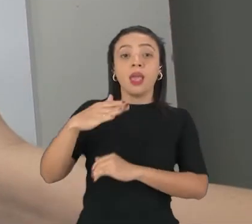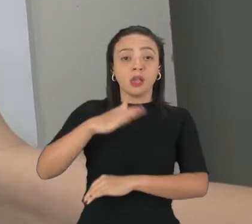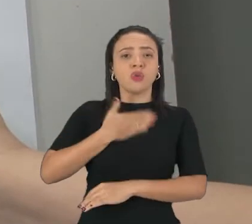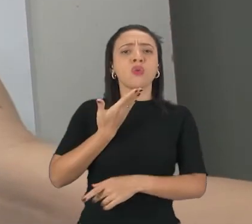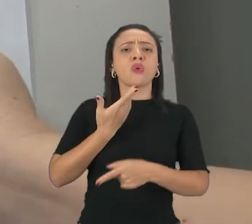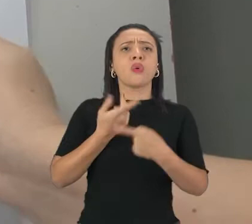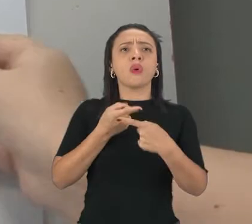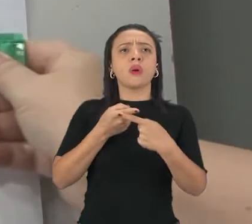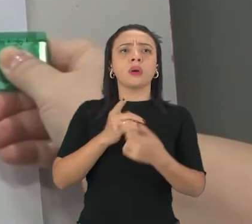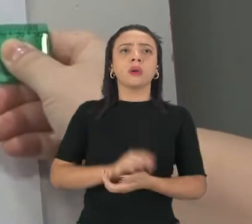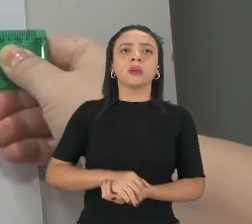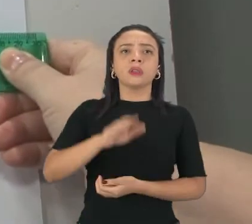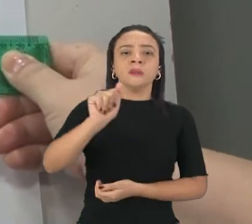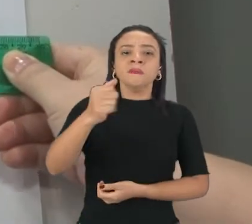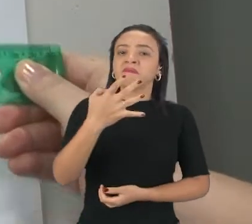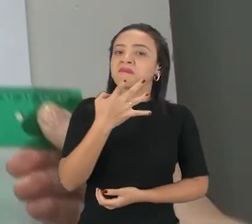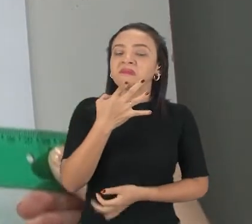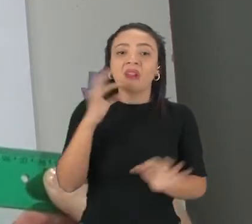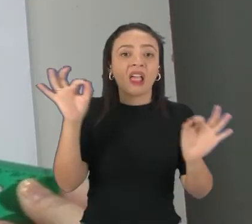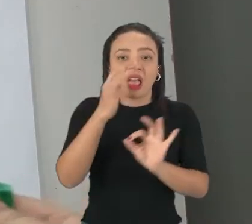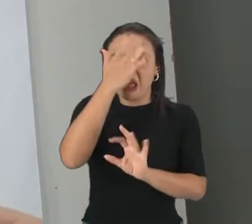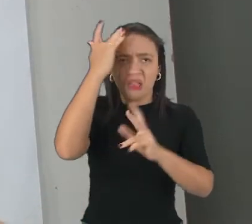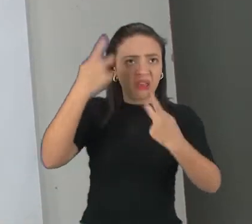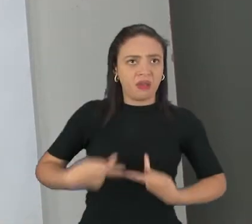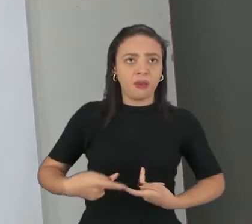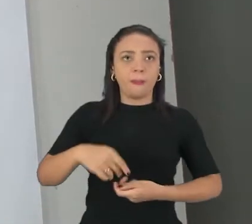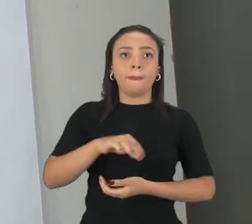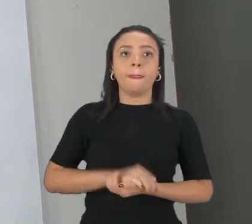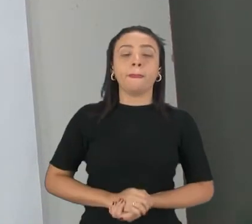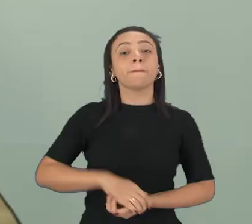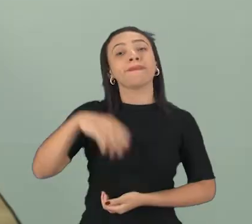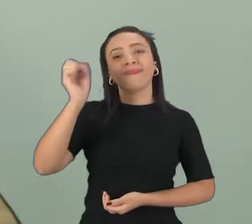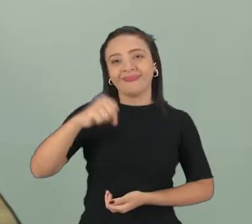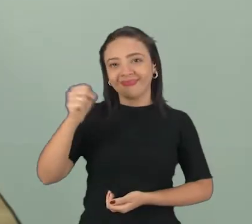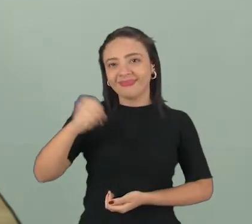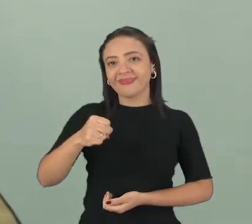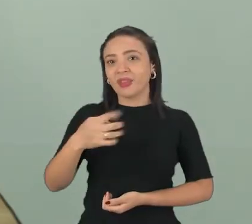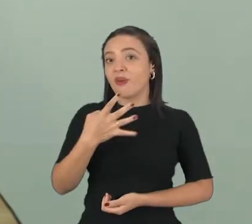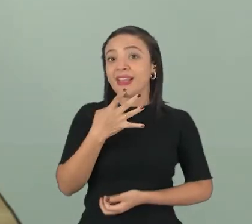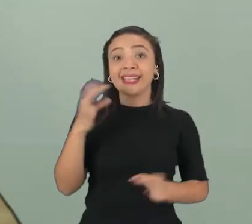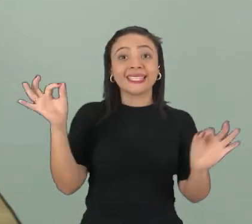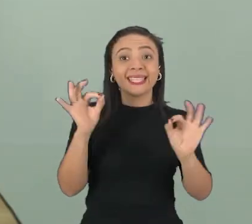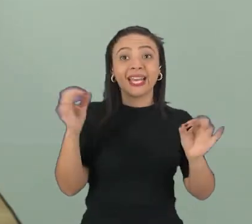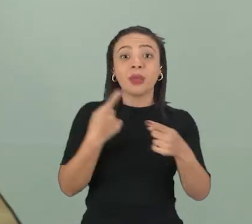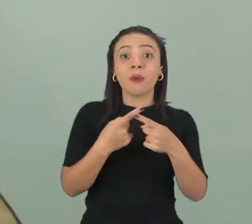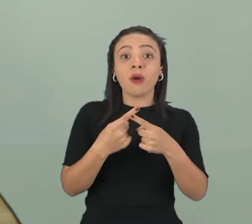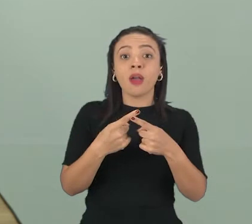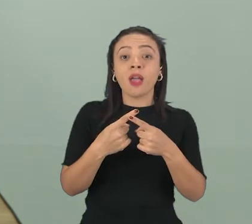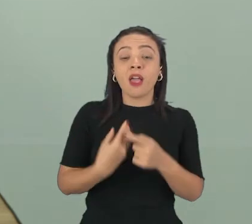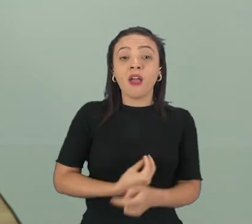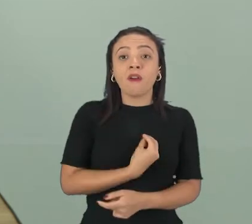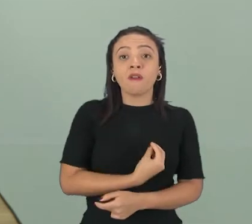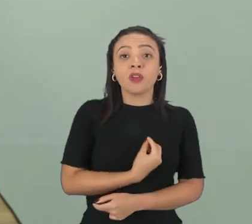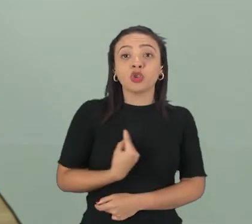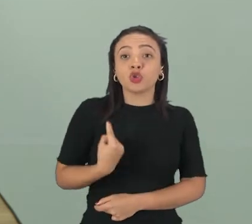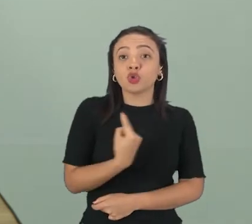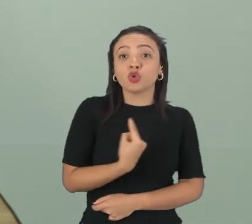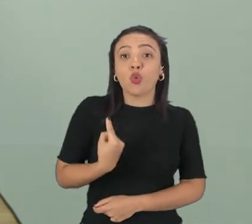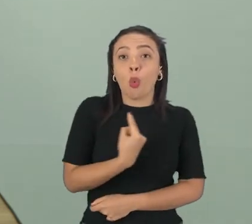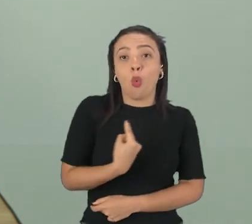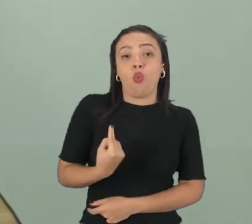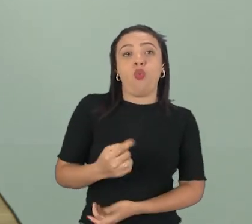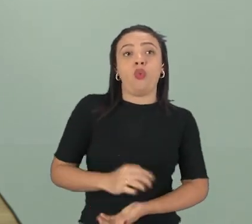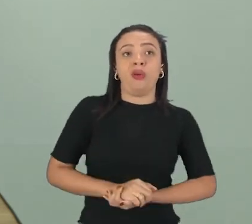assustado por quê? Não conhecia seres humanos? Sim, ele não conhecia, ele vivia somente na